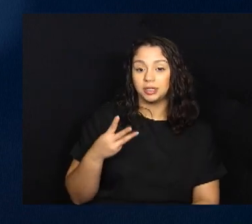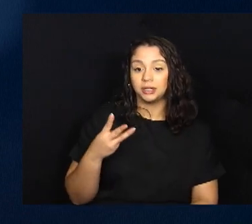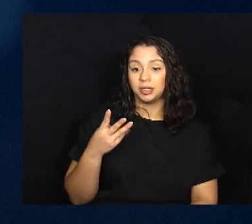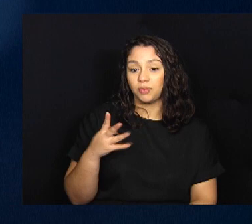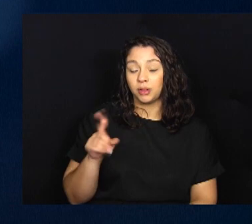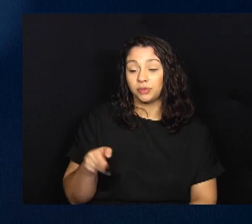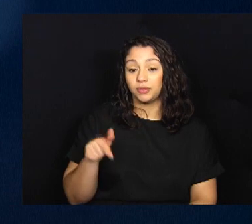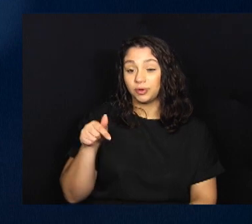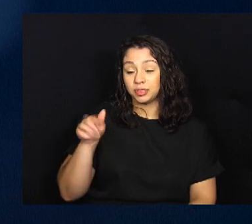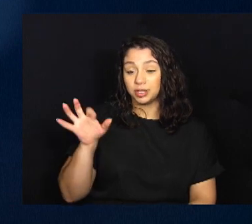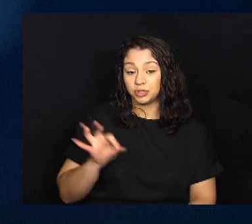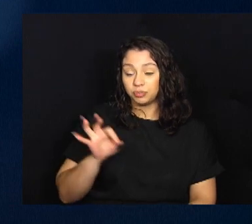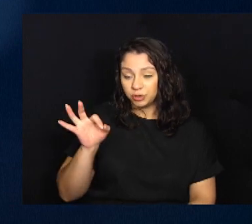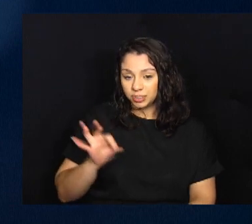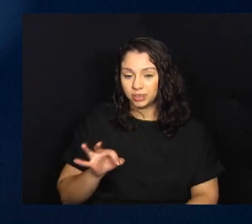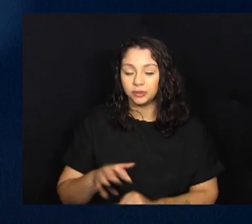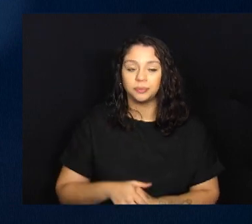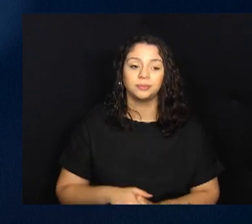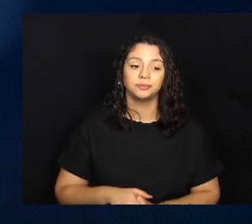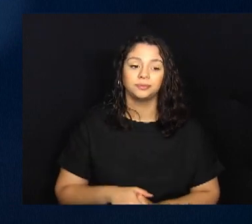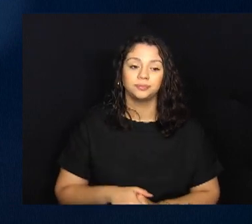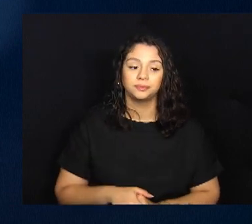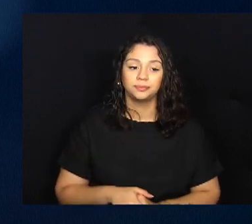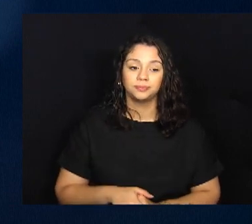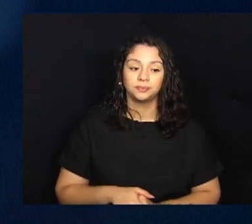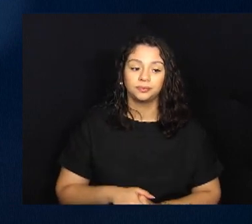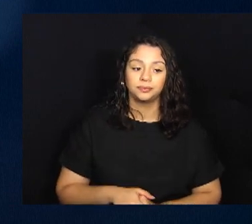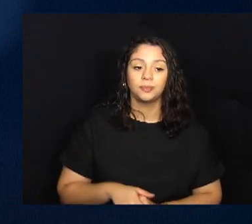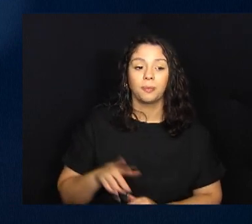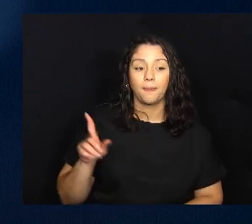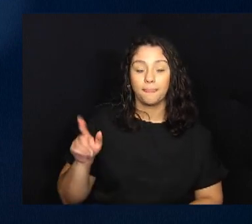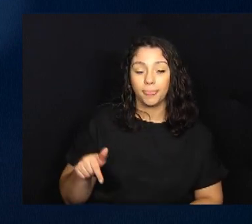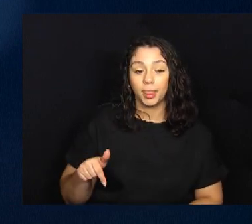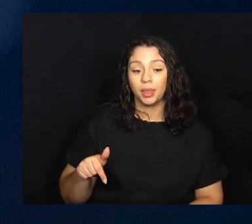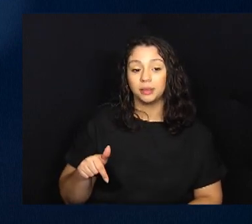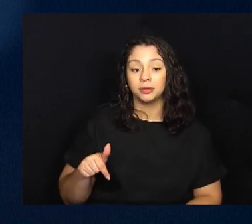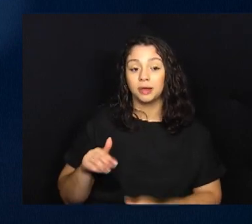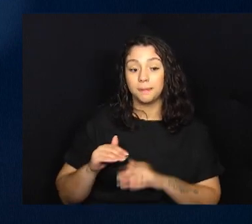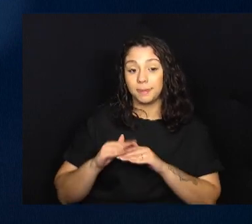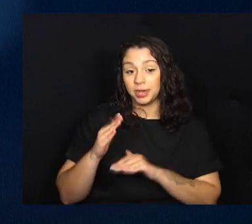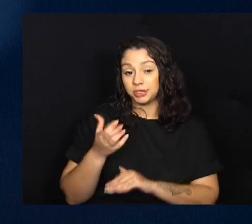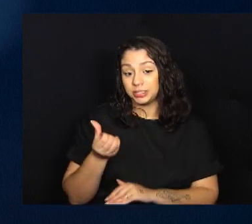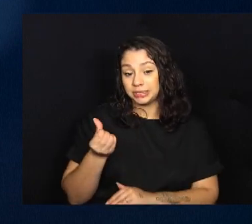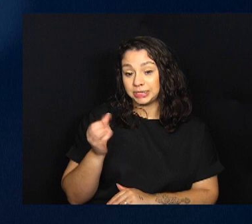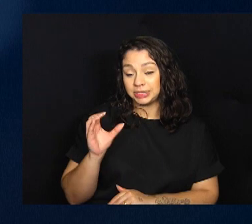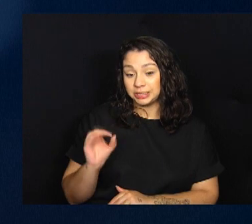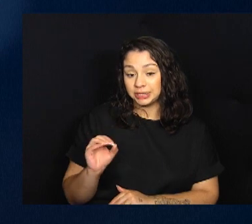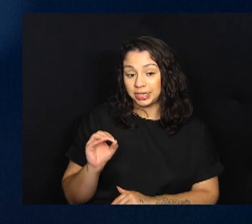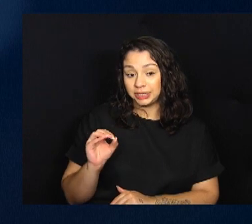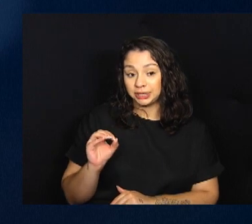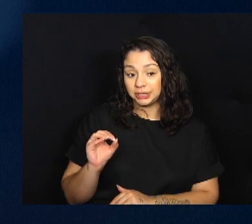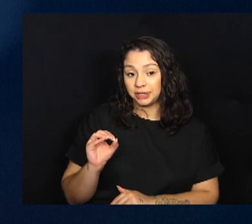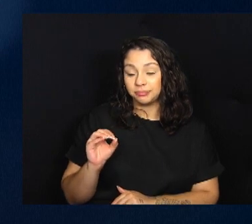34,7% do total de inadimplentes. A faixa etária acima de 60 anos representa